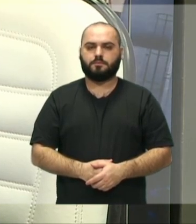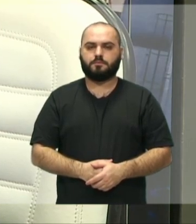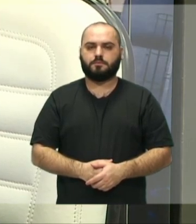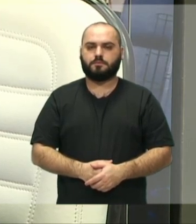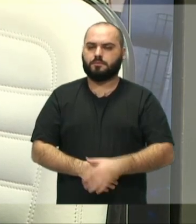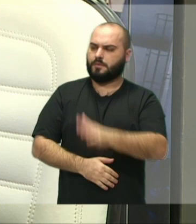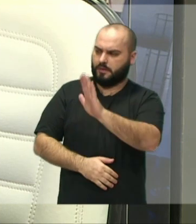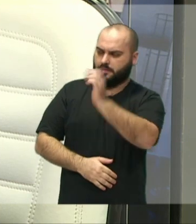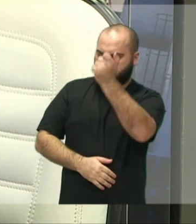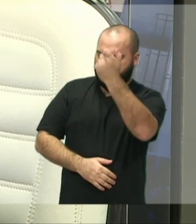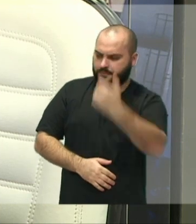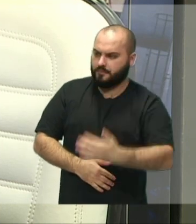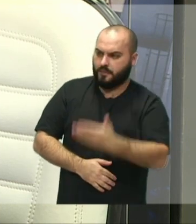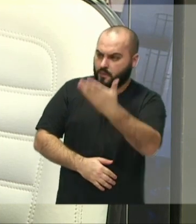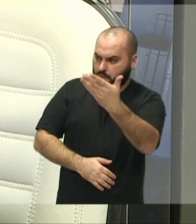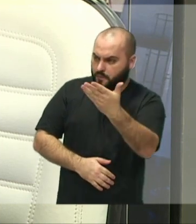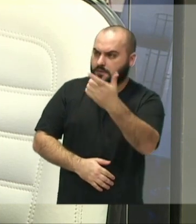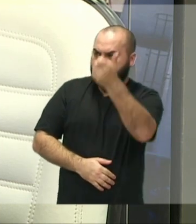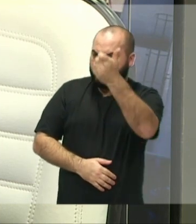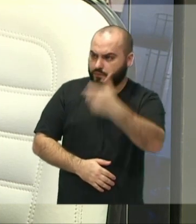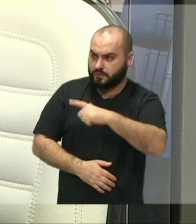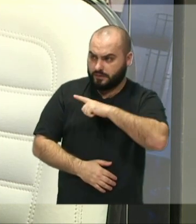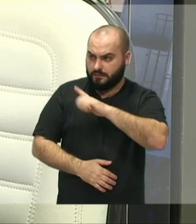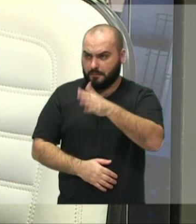tem 25%, né?